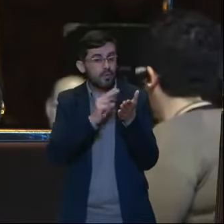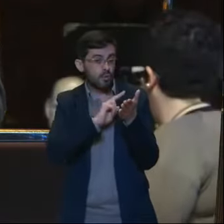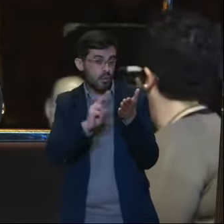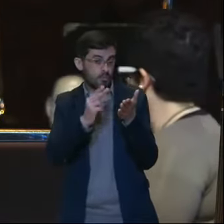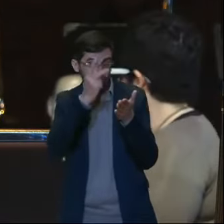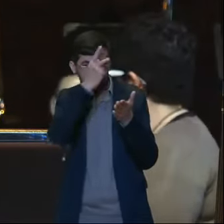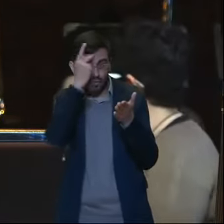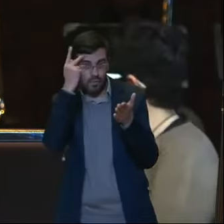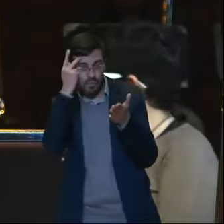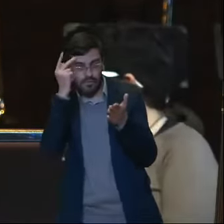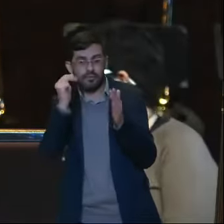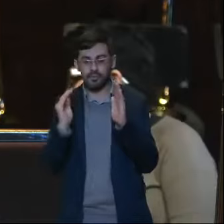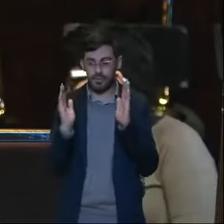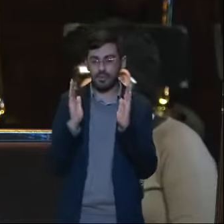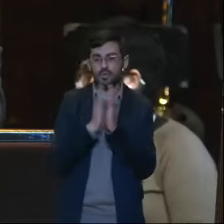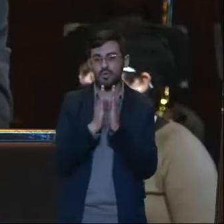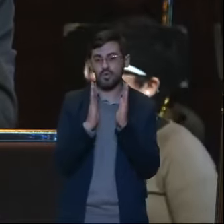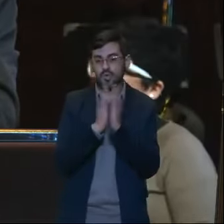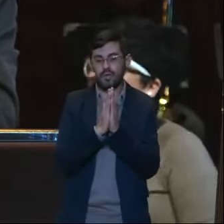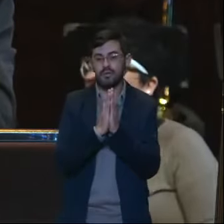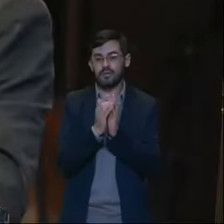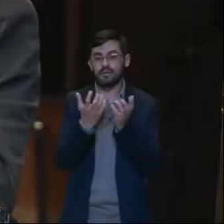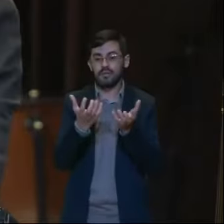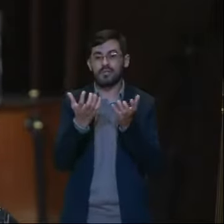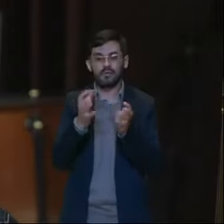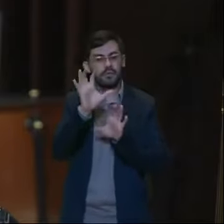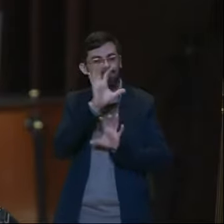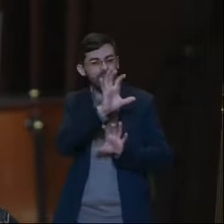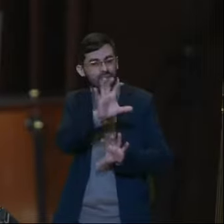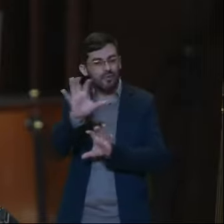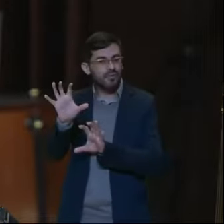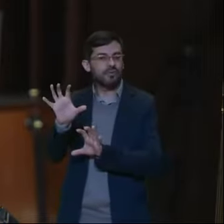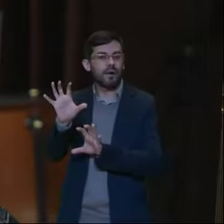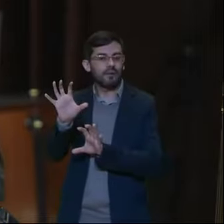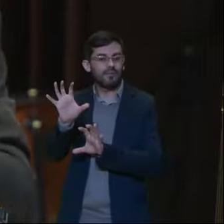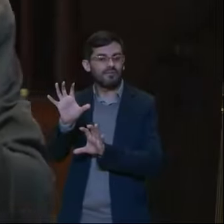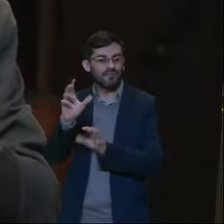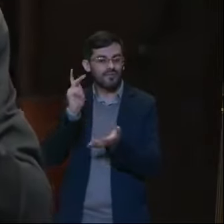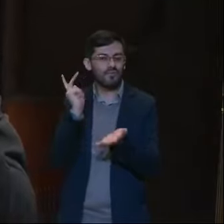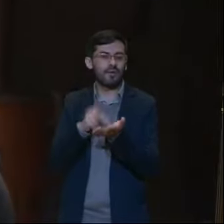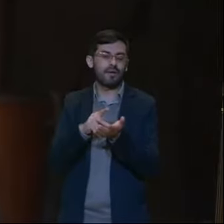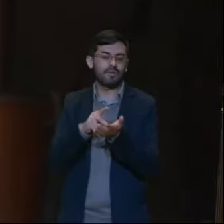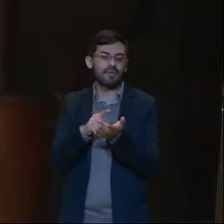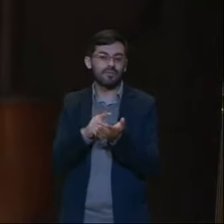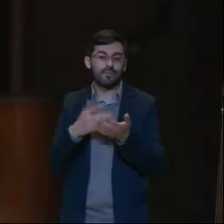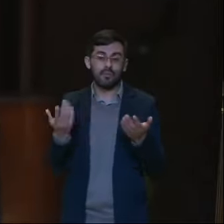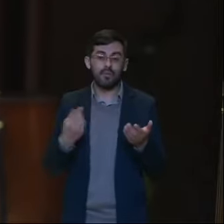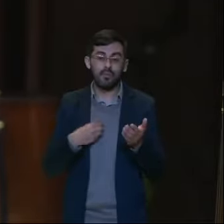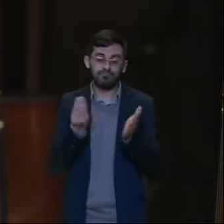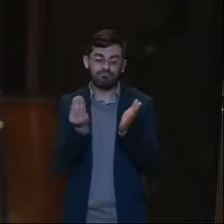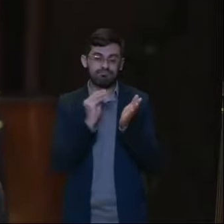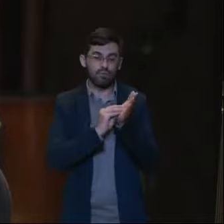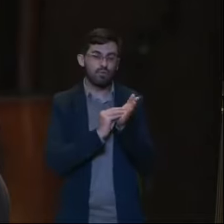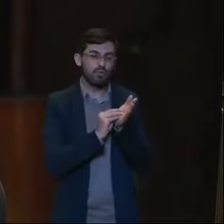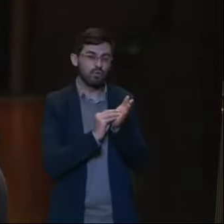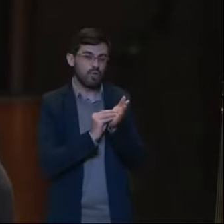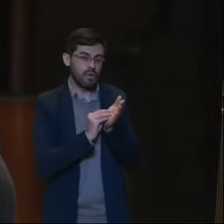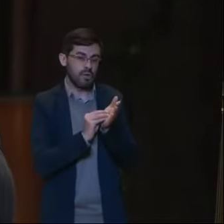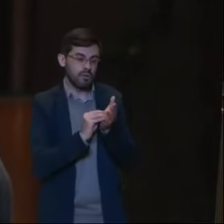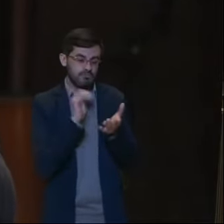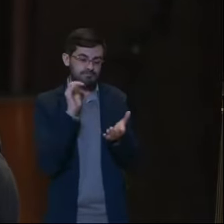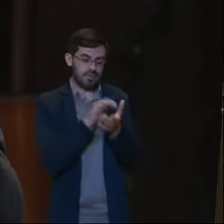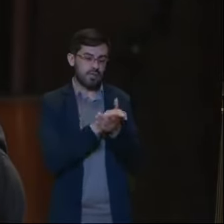alguém que você ia orar, que você gostaria de impactar com a mensagem de Deus. Bom, eu escrevi o nome de um casal que eu já